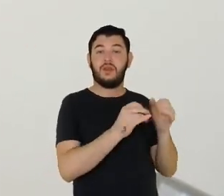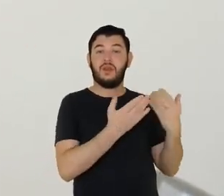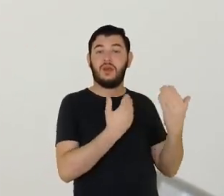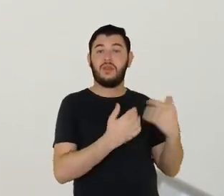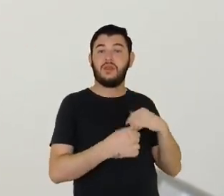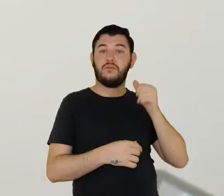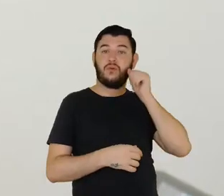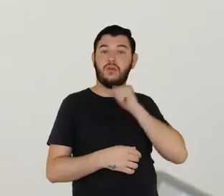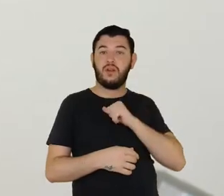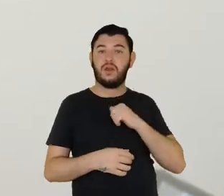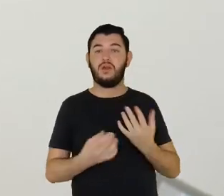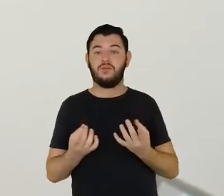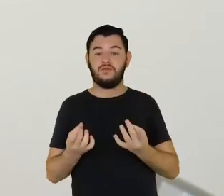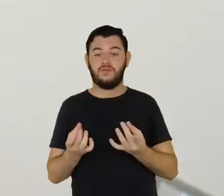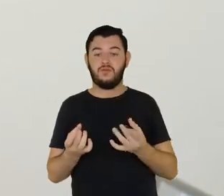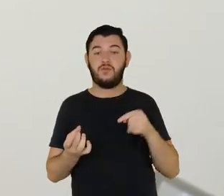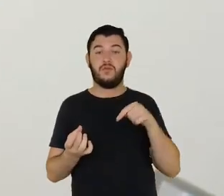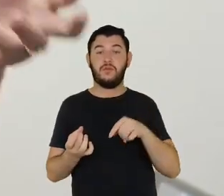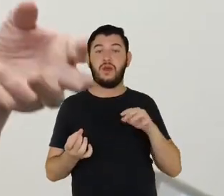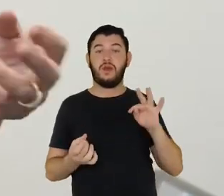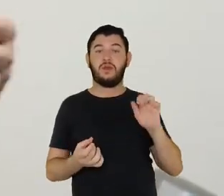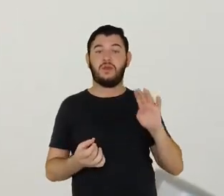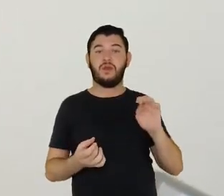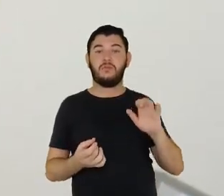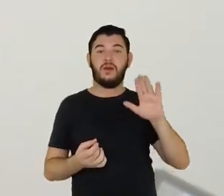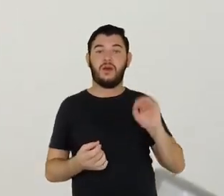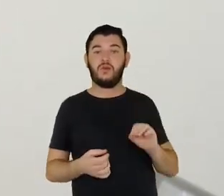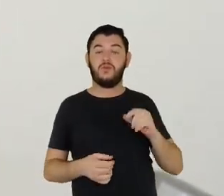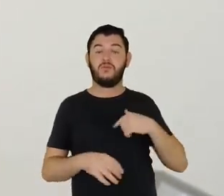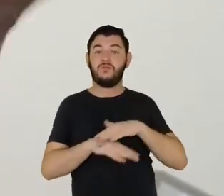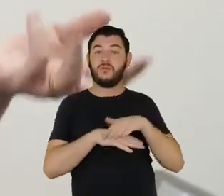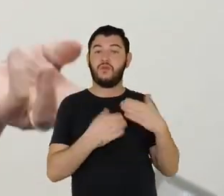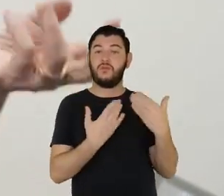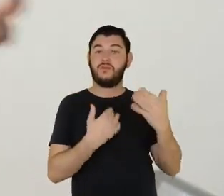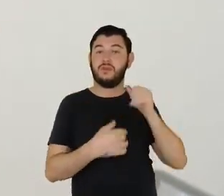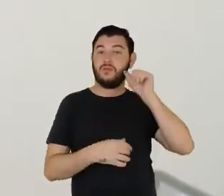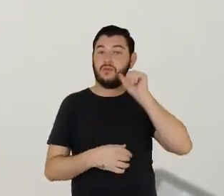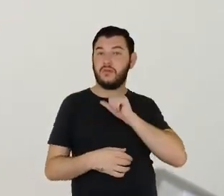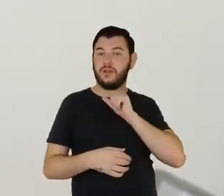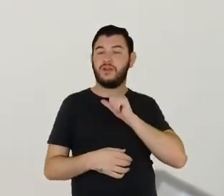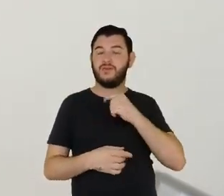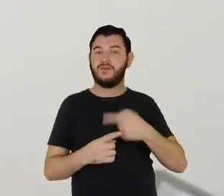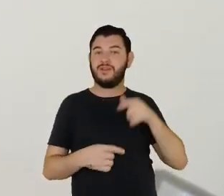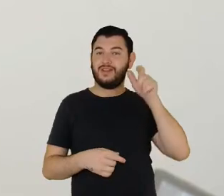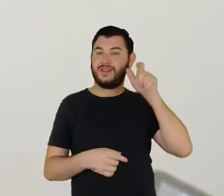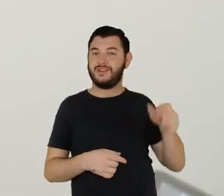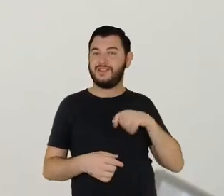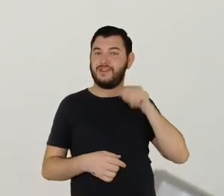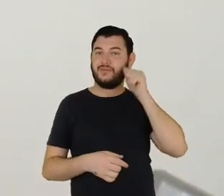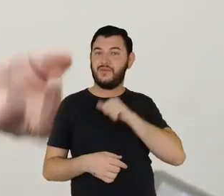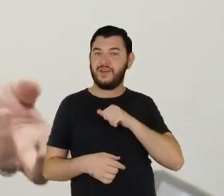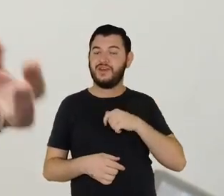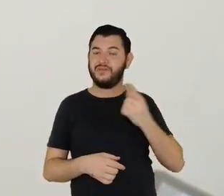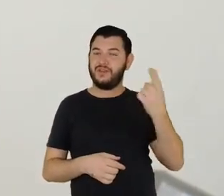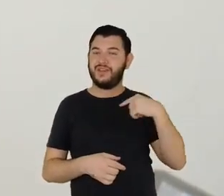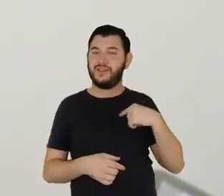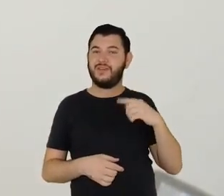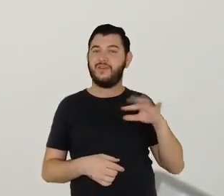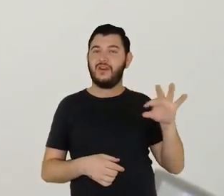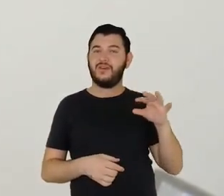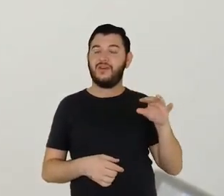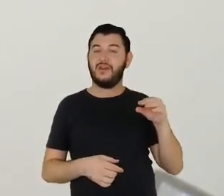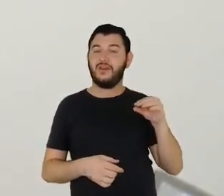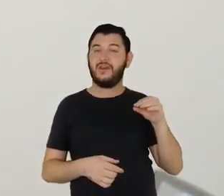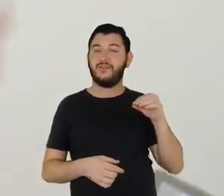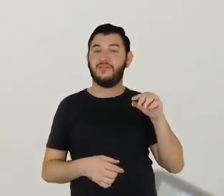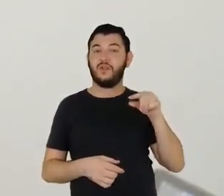interessantes. E todas vieram com o papo, dá uma tragadinha, você não vai fumar, é 5 cigarros por dia, porque você não pode fumar dirigindo, você não pode fazer o cigarrinho